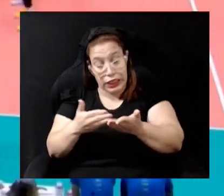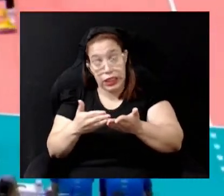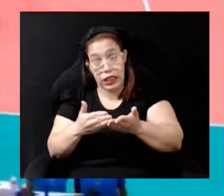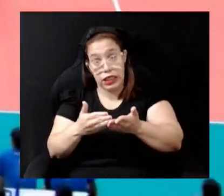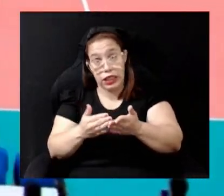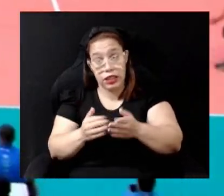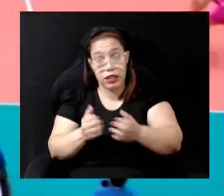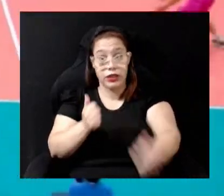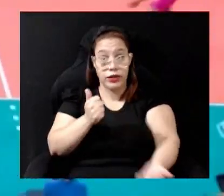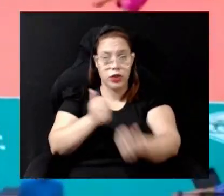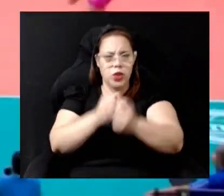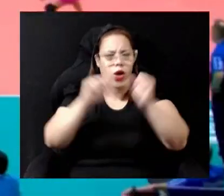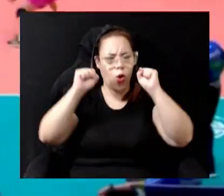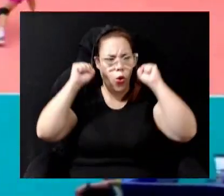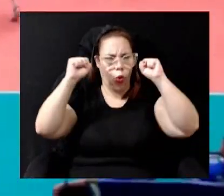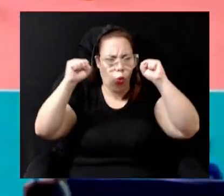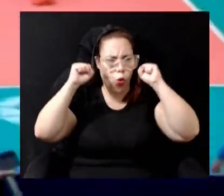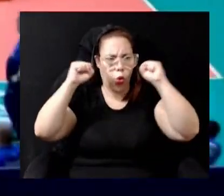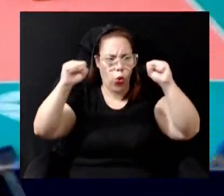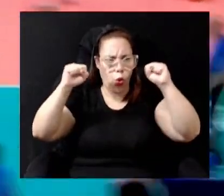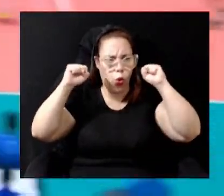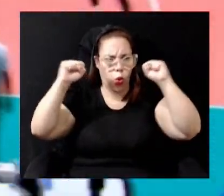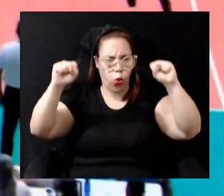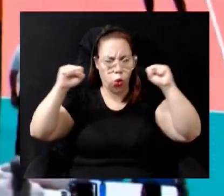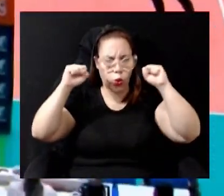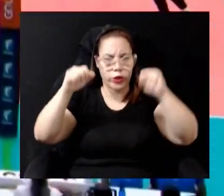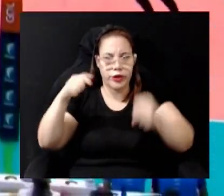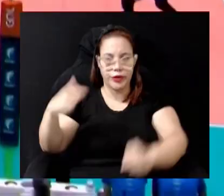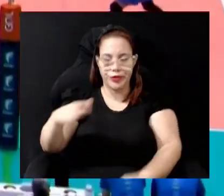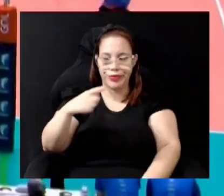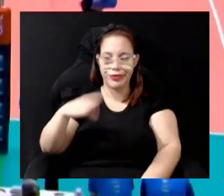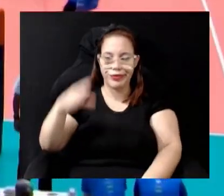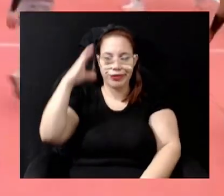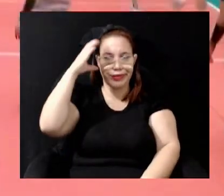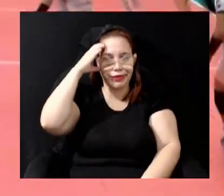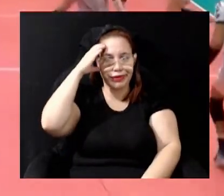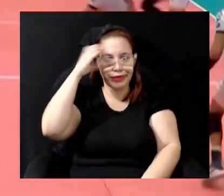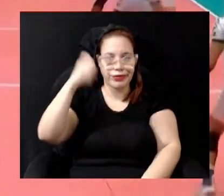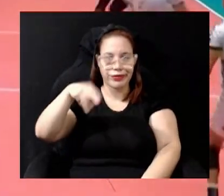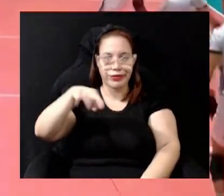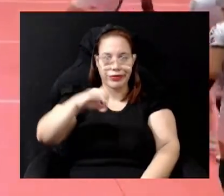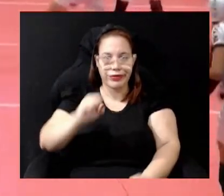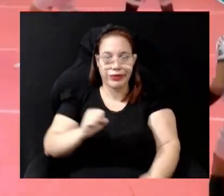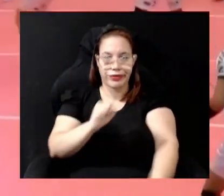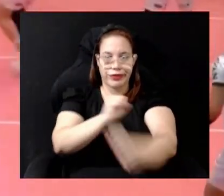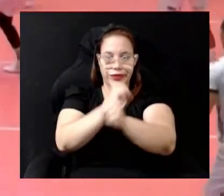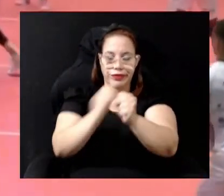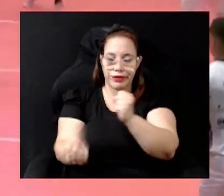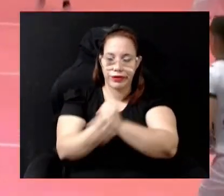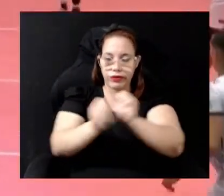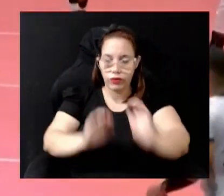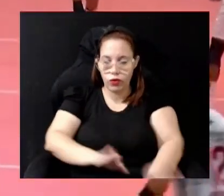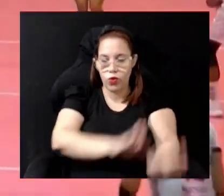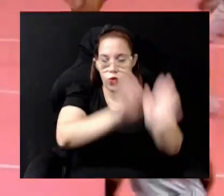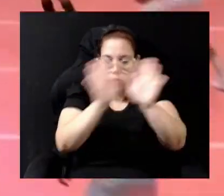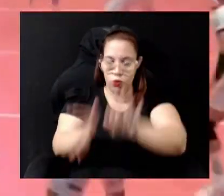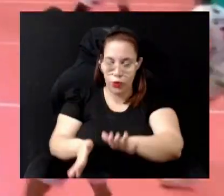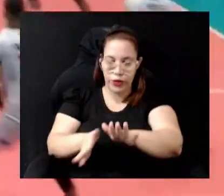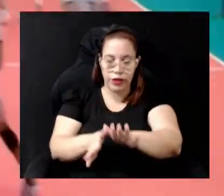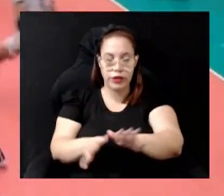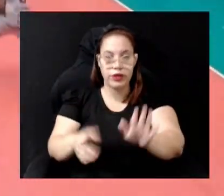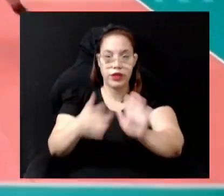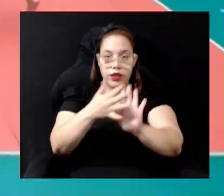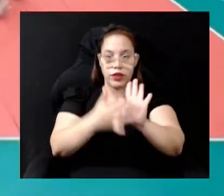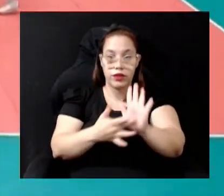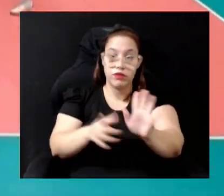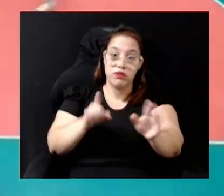que lotaram o ginásio do Taquaral, Maurício Borges ajudou a comandar a virada. E o placar ficou